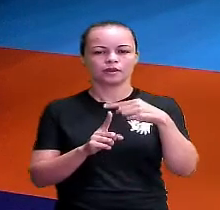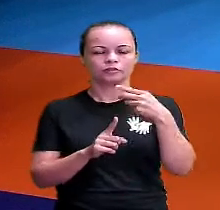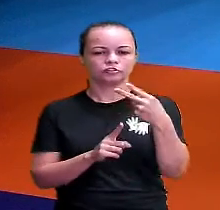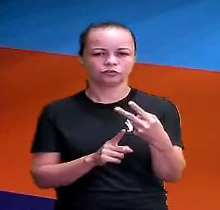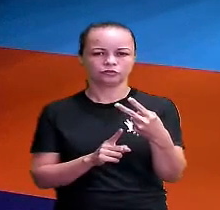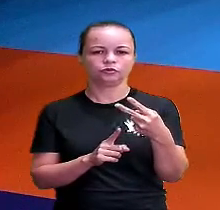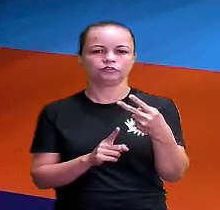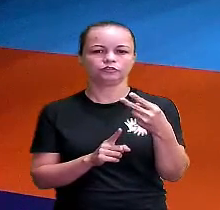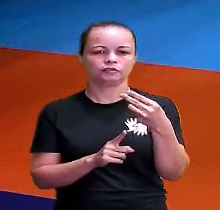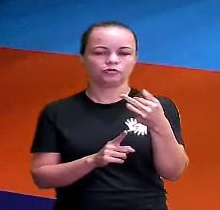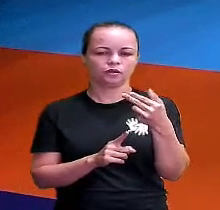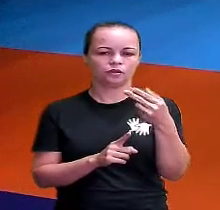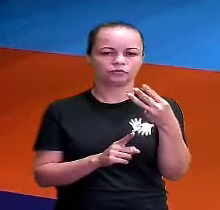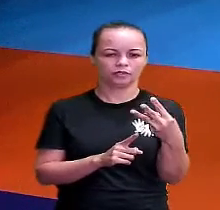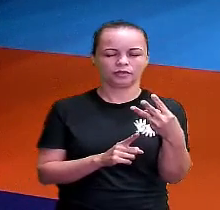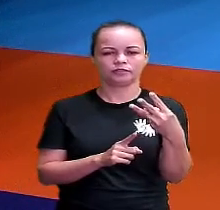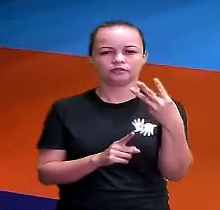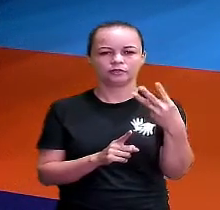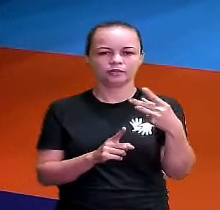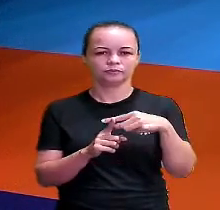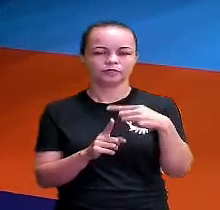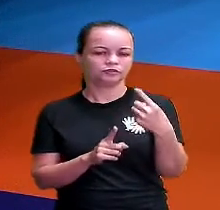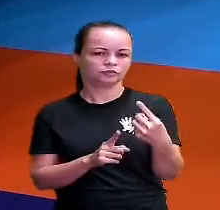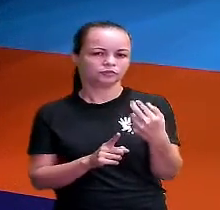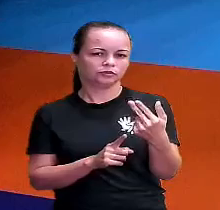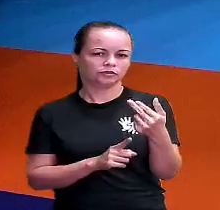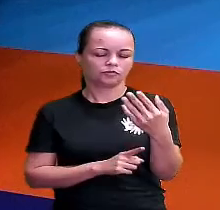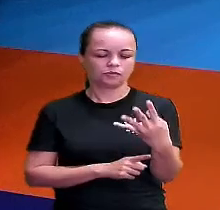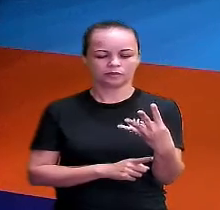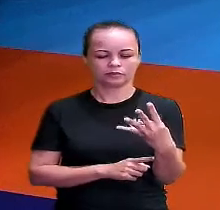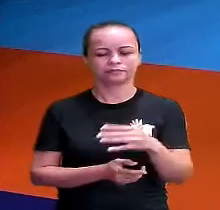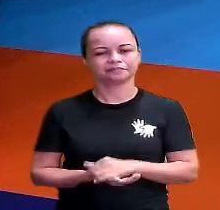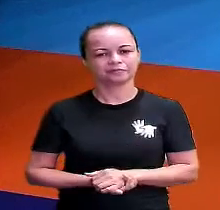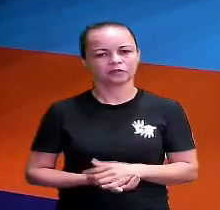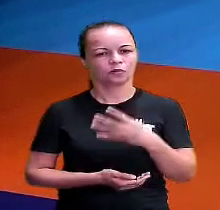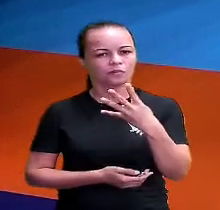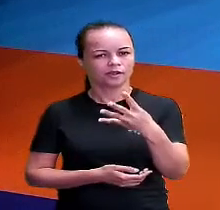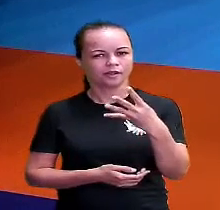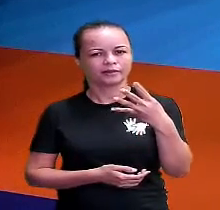2, 3. 3 mais 1, 4. Deu